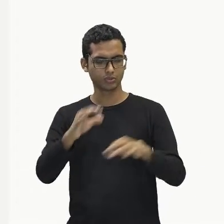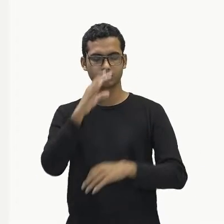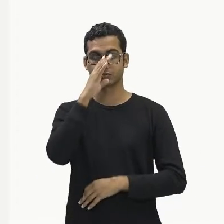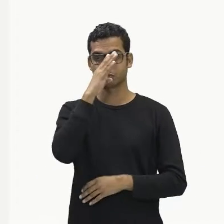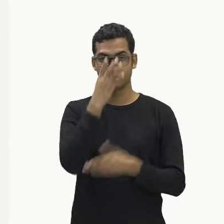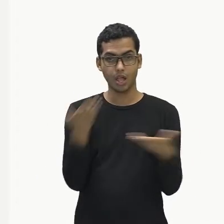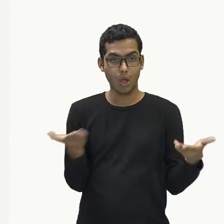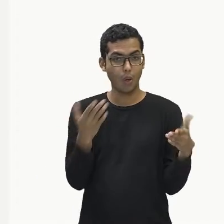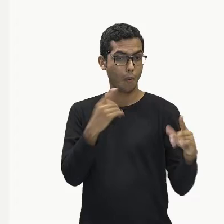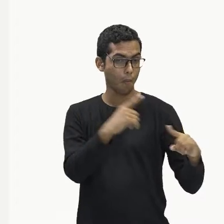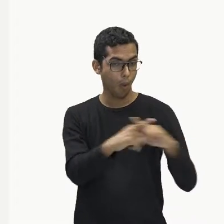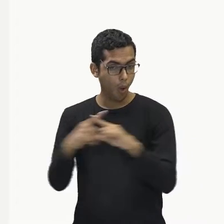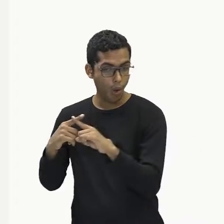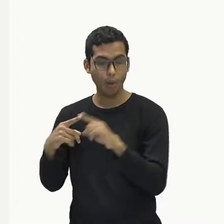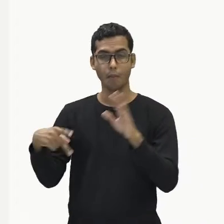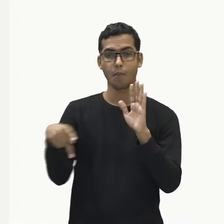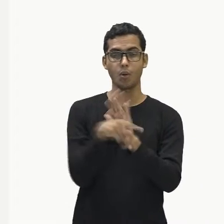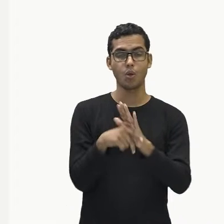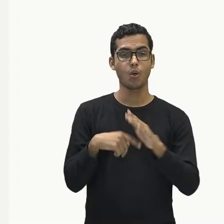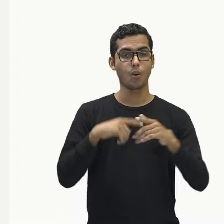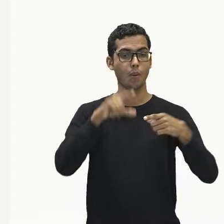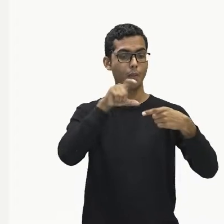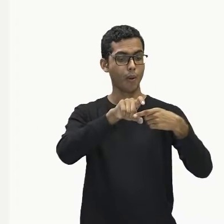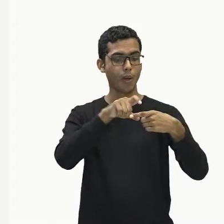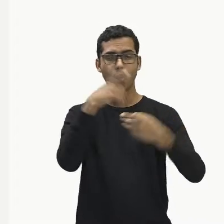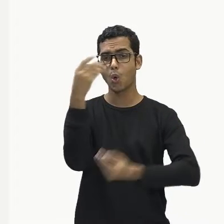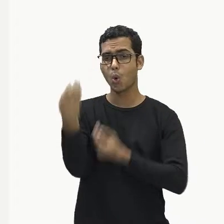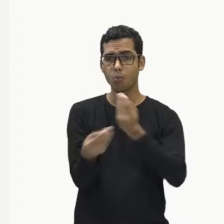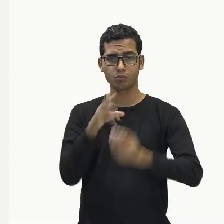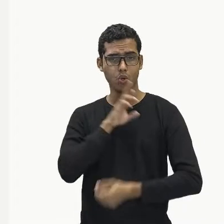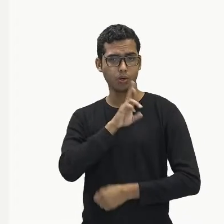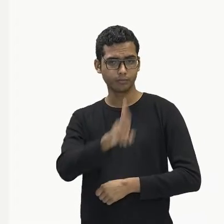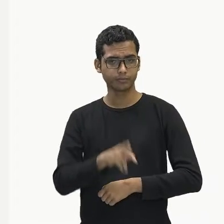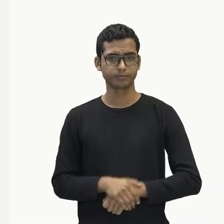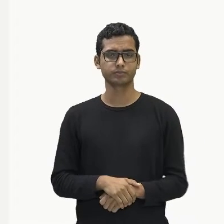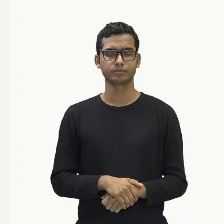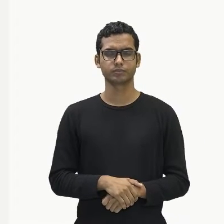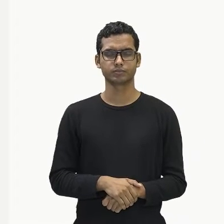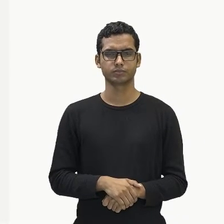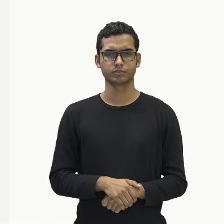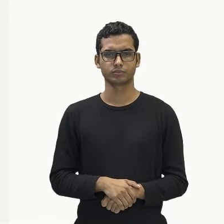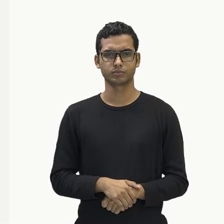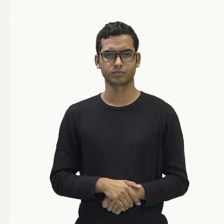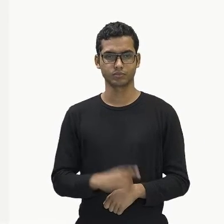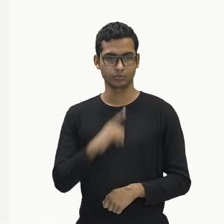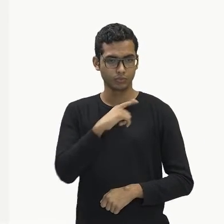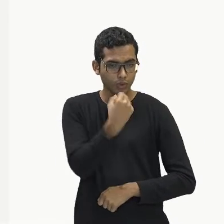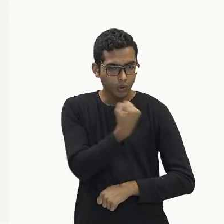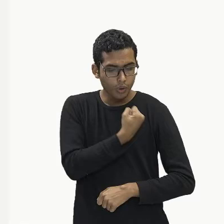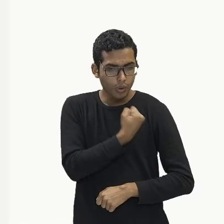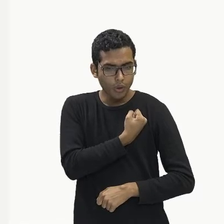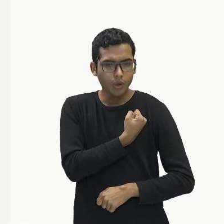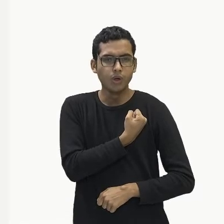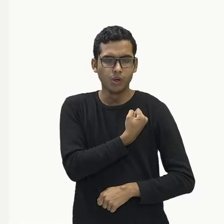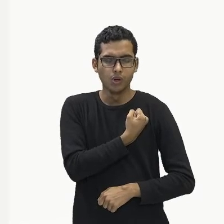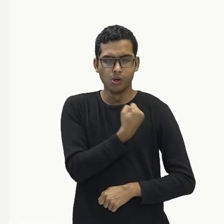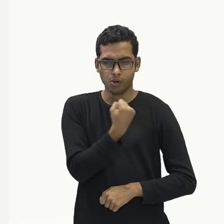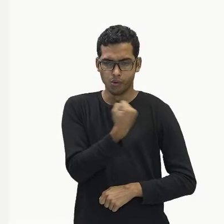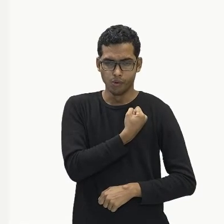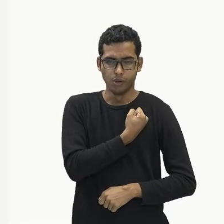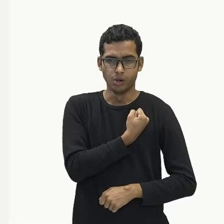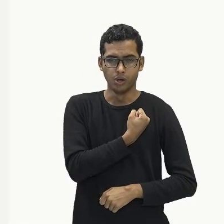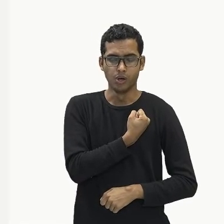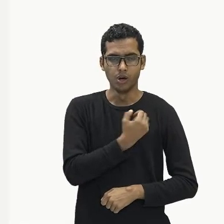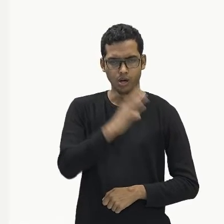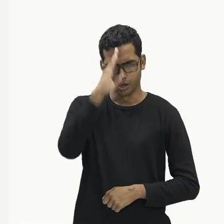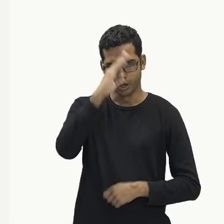aí a multiplicação de frações. Como fazer? Você vai fazer numerador multiplicado com